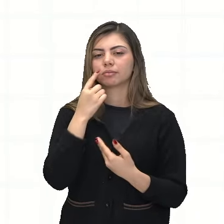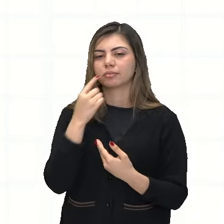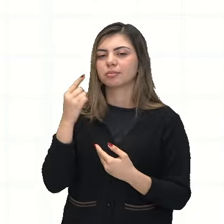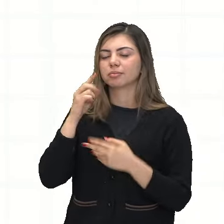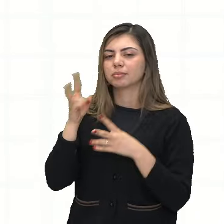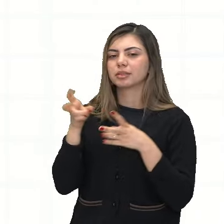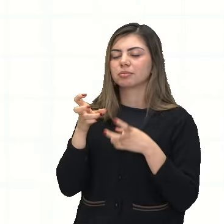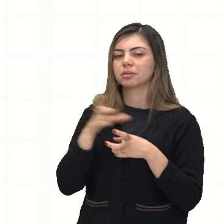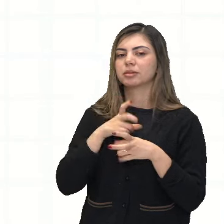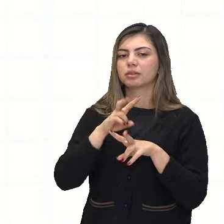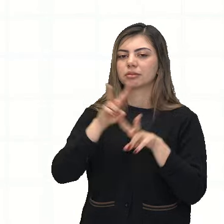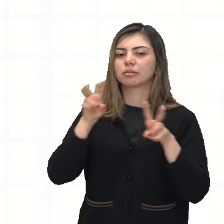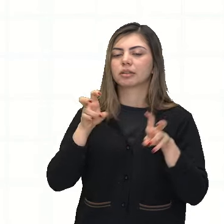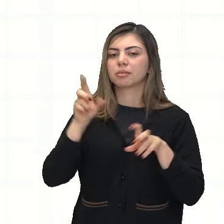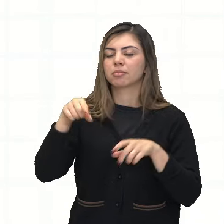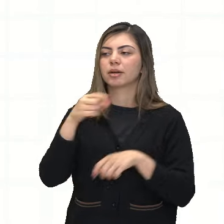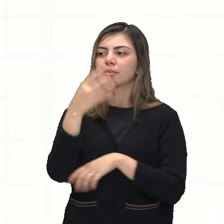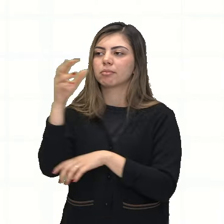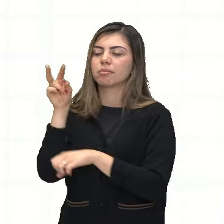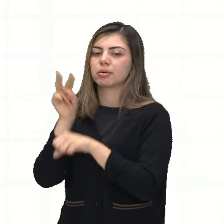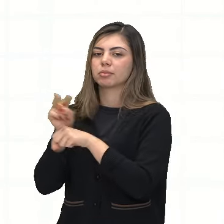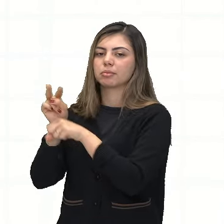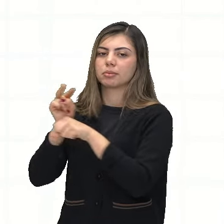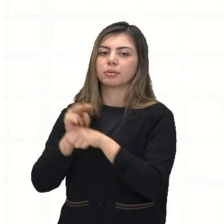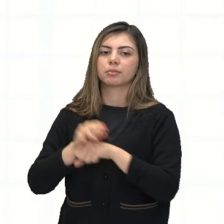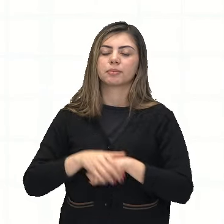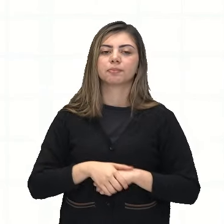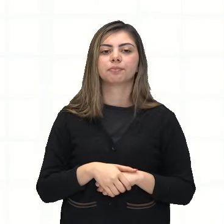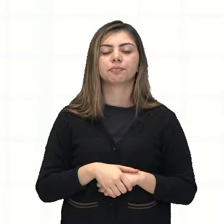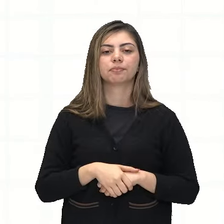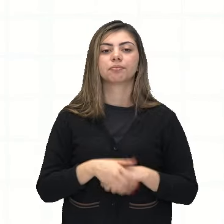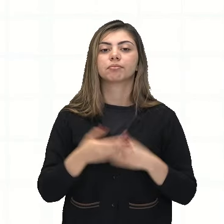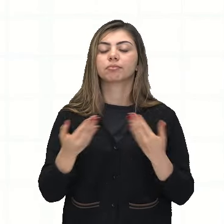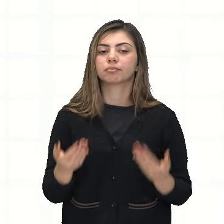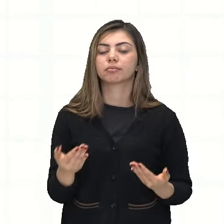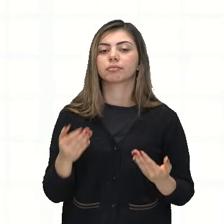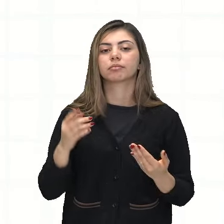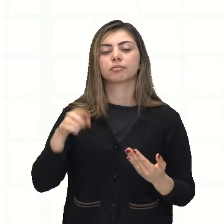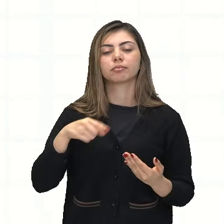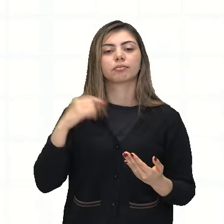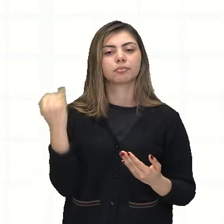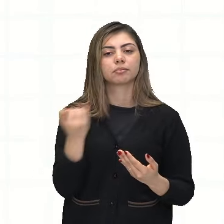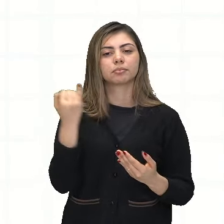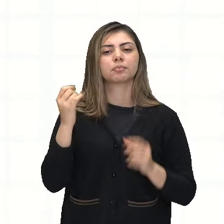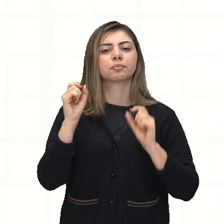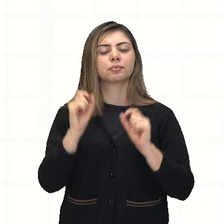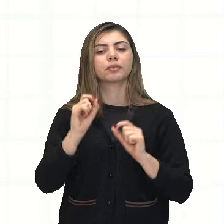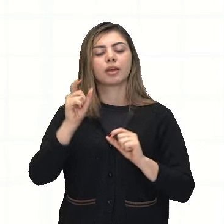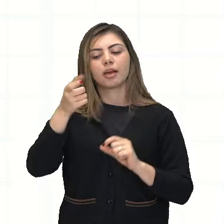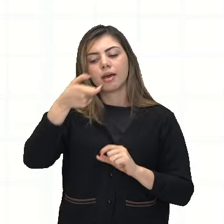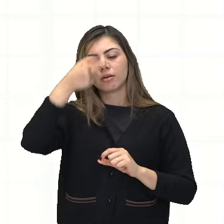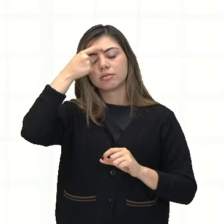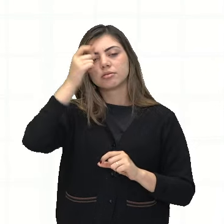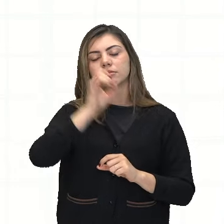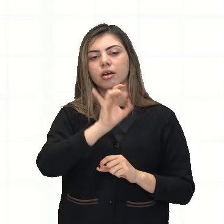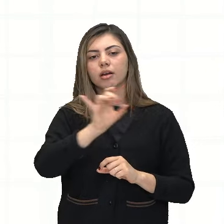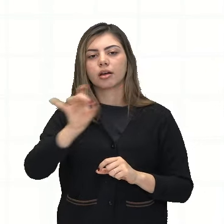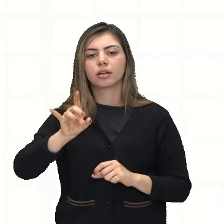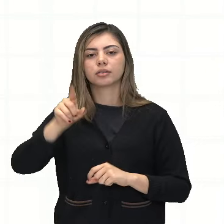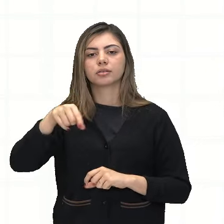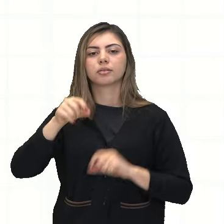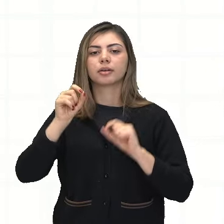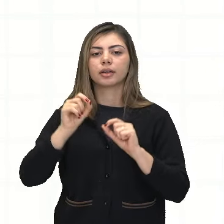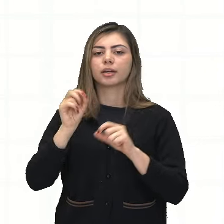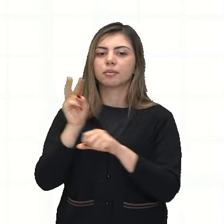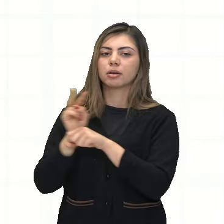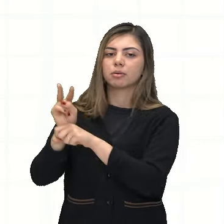água e outros pontos como desmatamento portanto é fundamental promover a conscientização sobre a importância da conservação dos